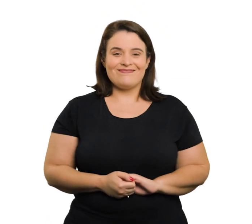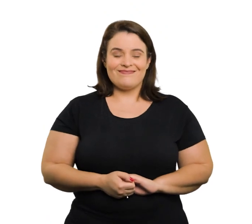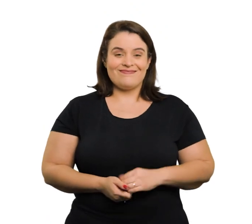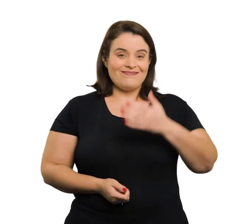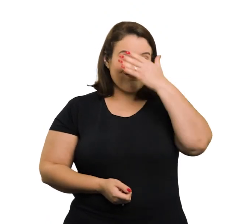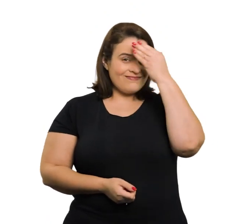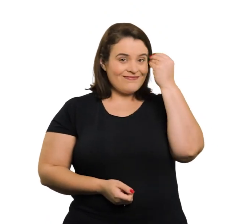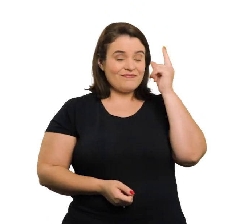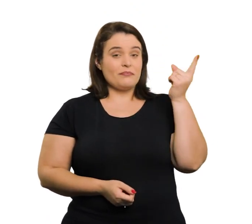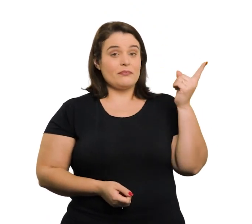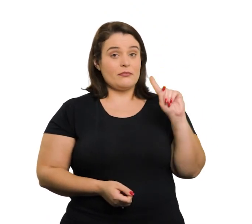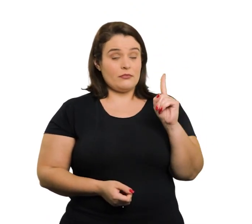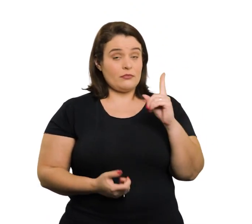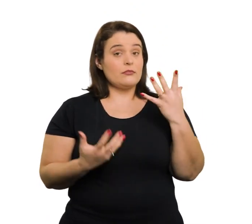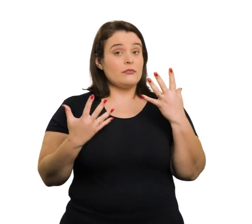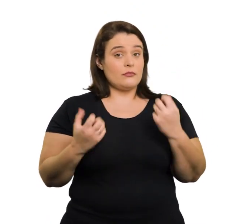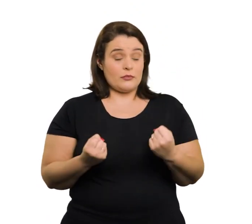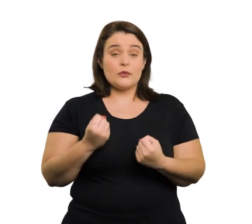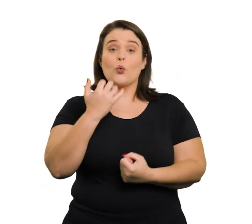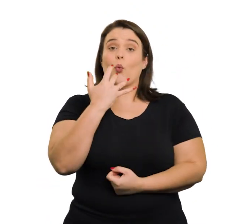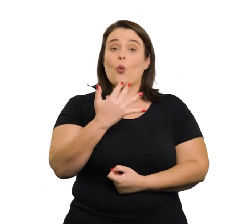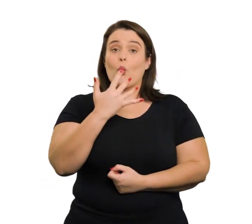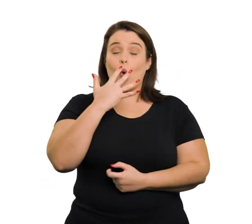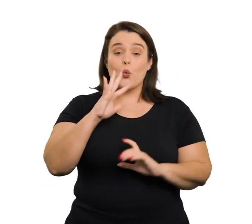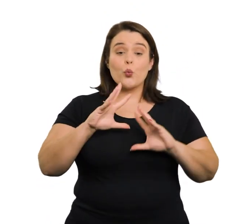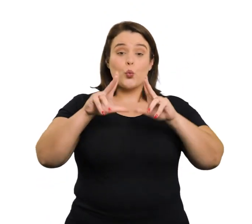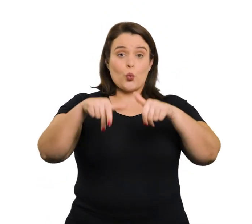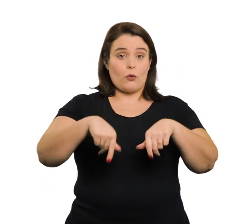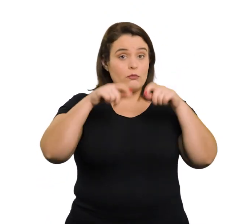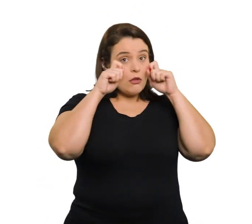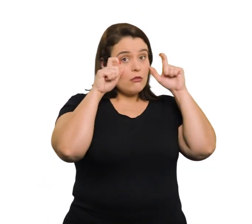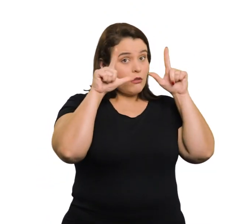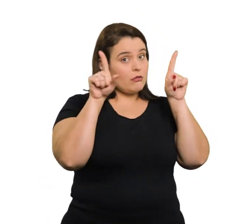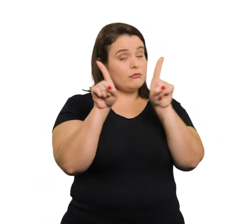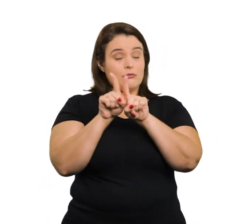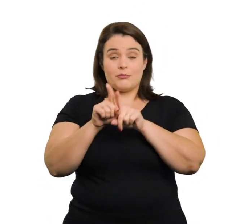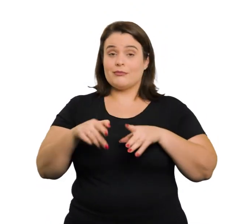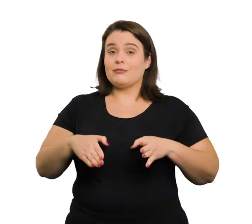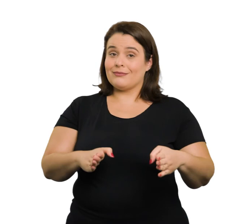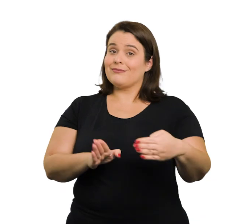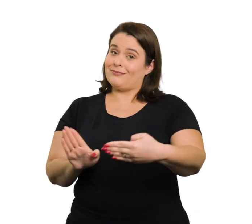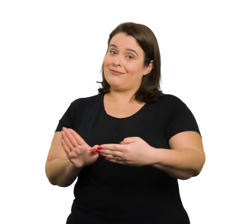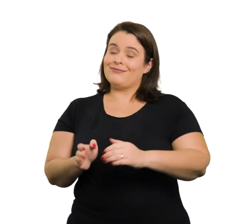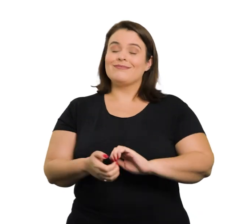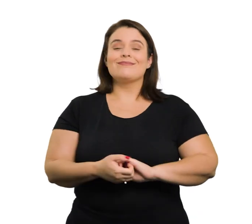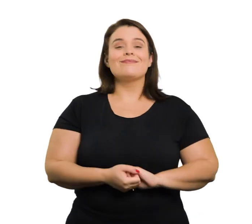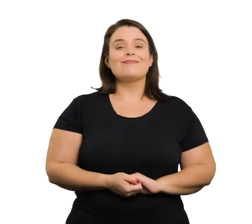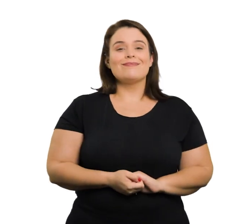Dica: não esquecer de adotar a mesma cor para o alerta e direcional.